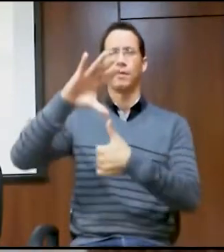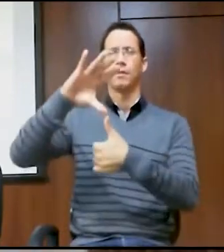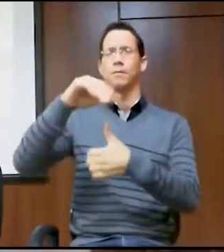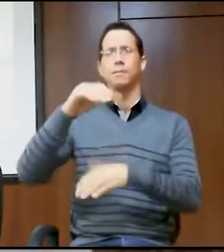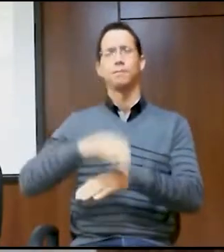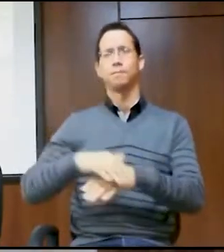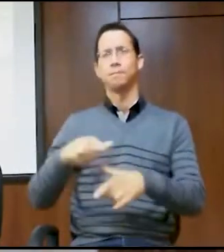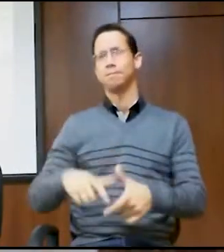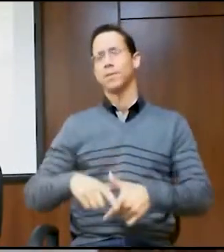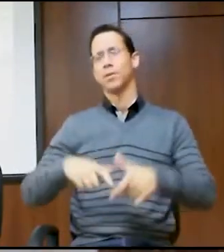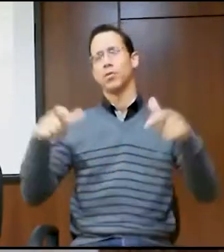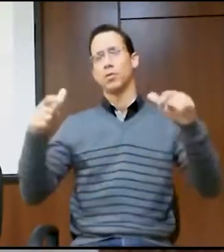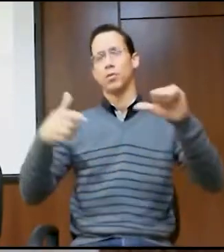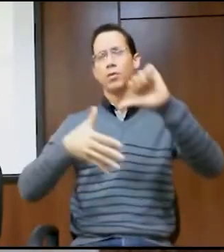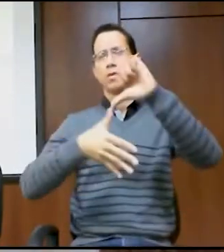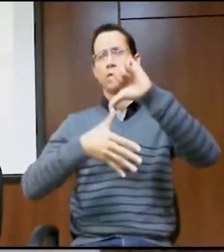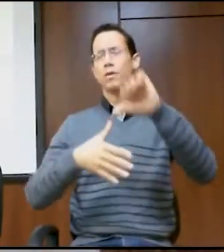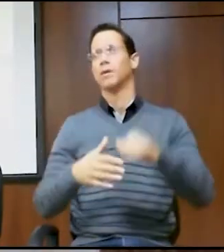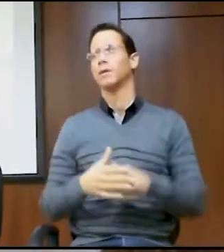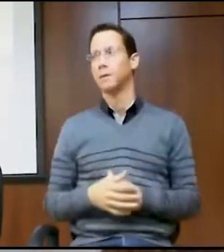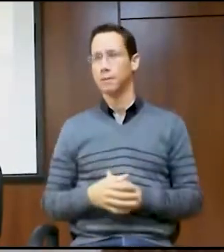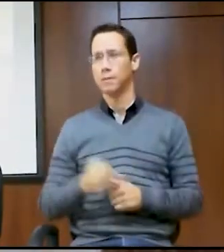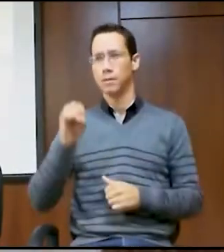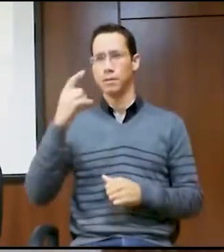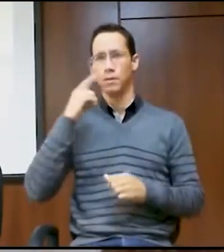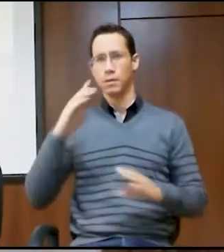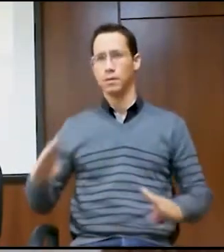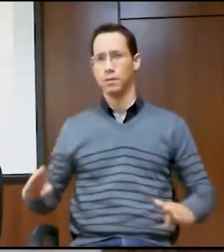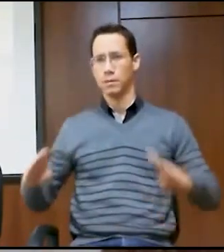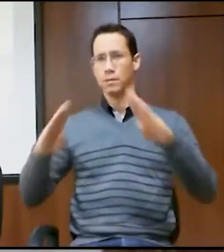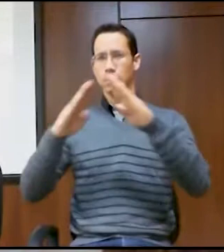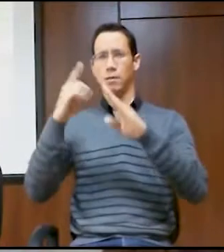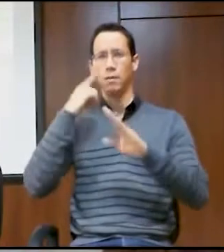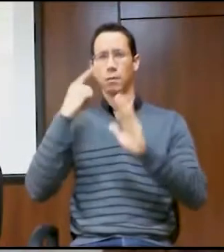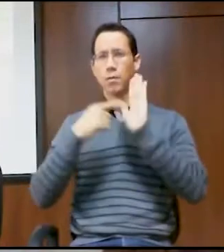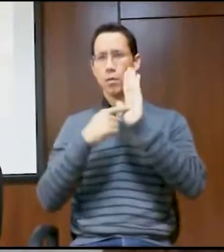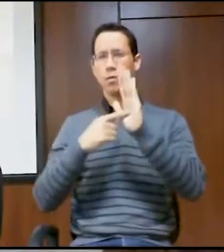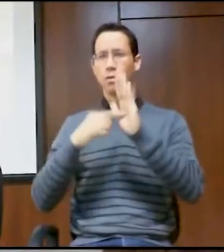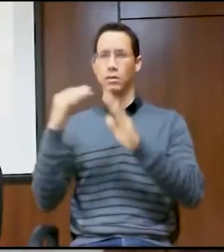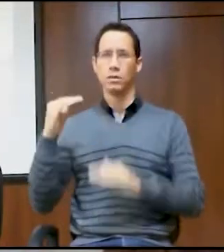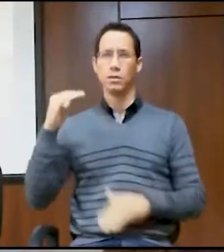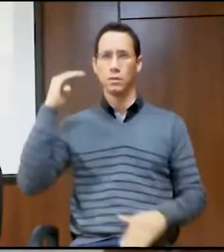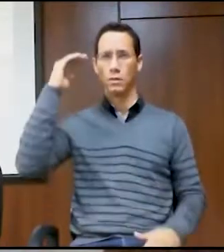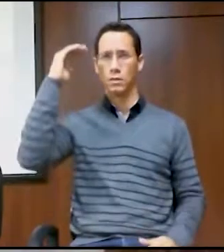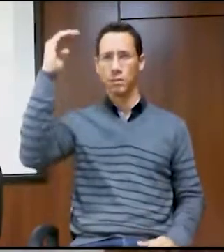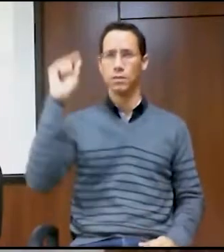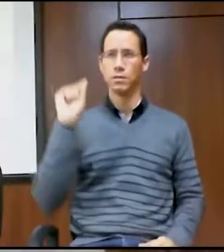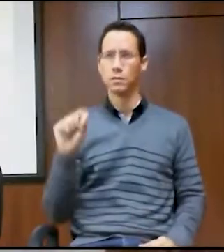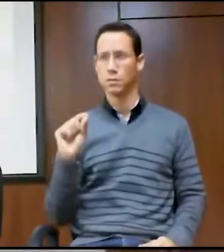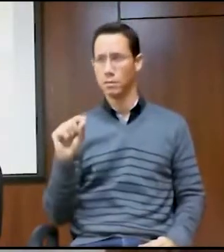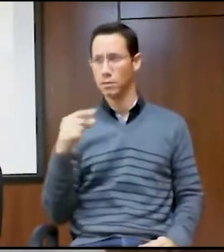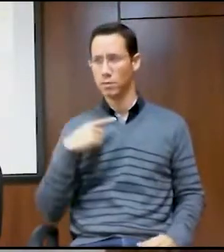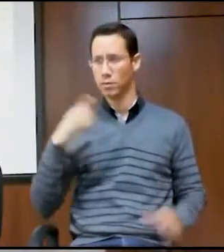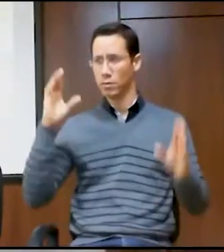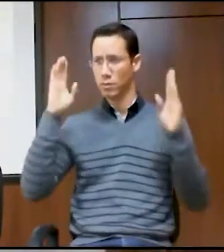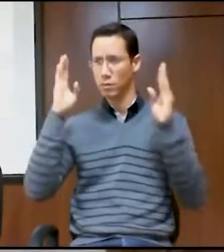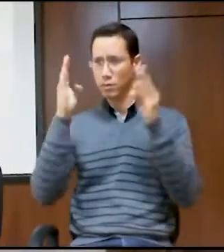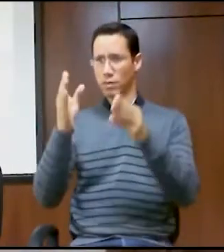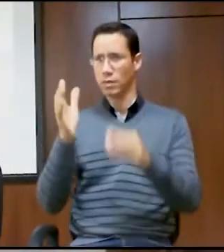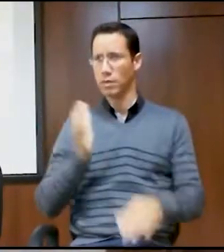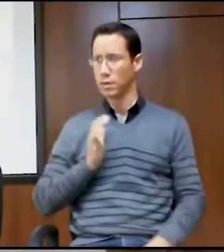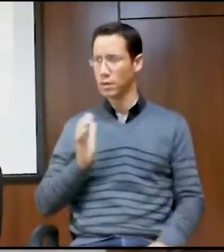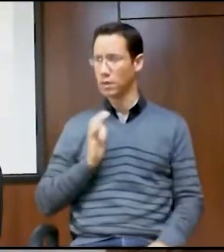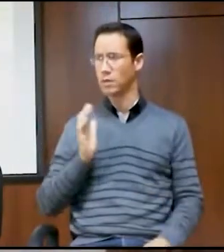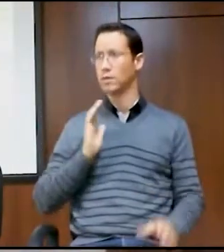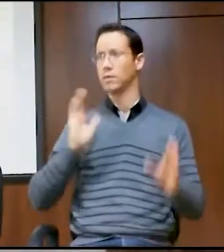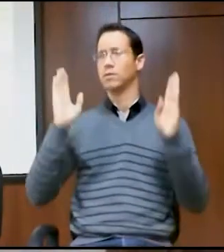mudança na pirâmide, se a gente fosse fazer uma pirâmide mostrando quem está em cima da pirâmide, né, que tem concentração de riqueza, que